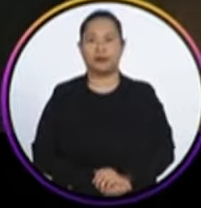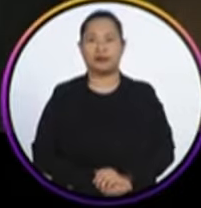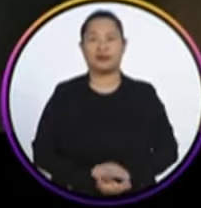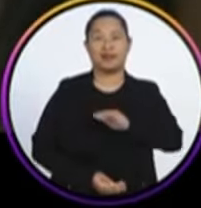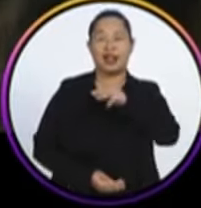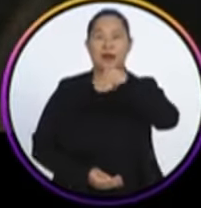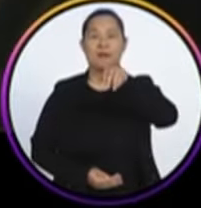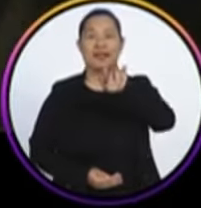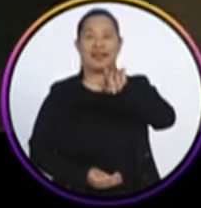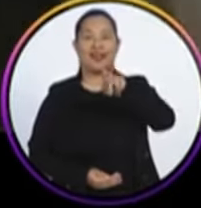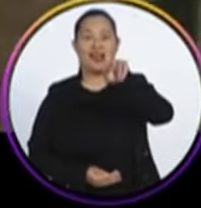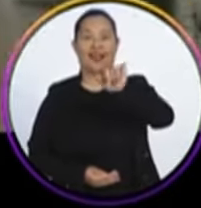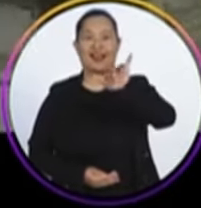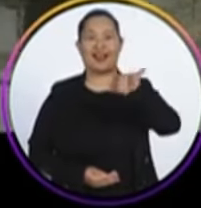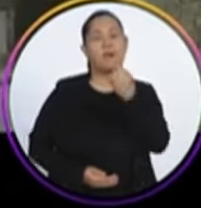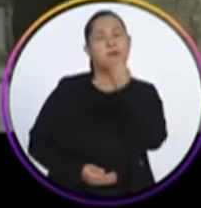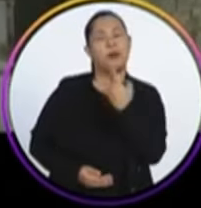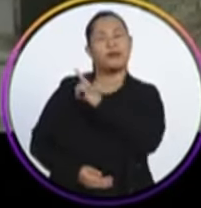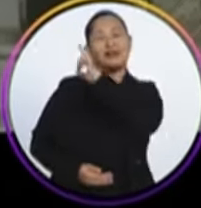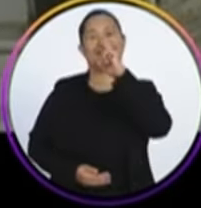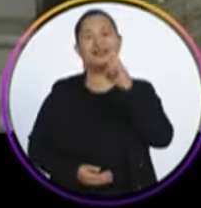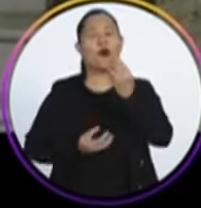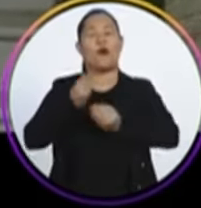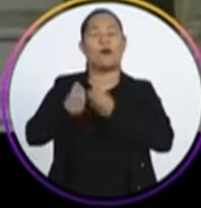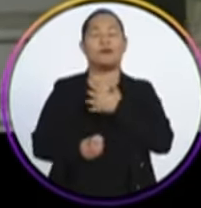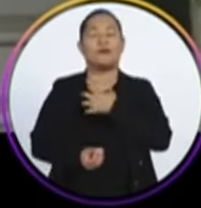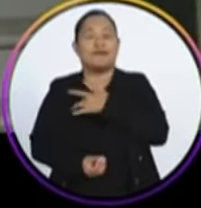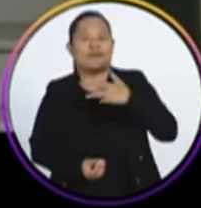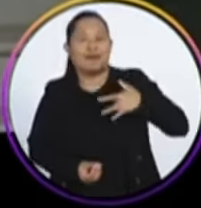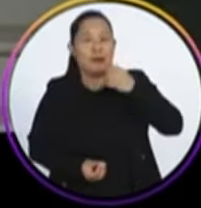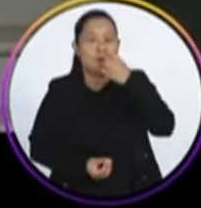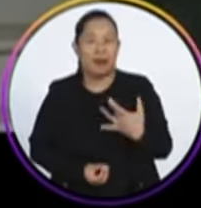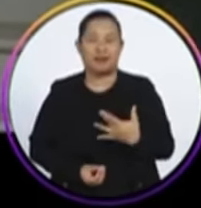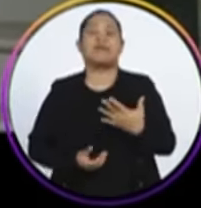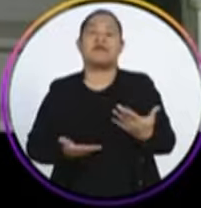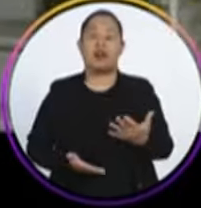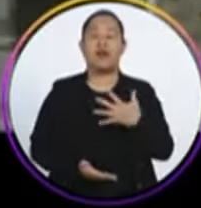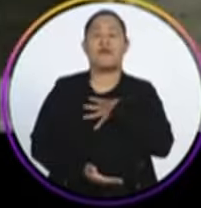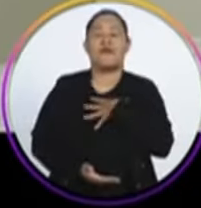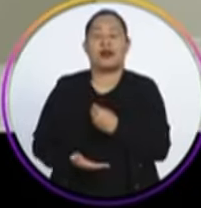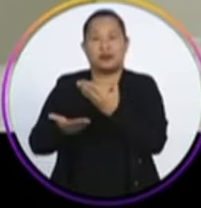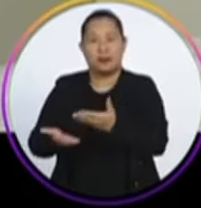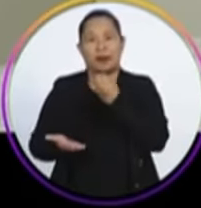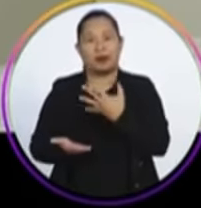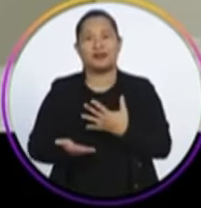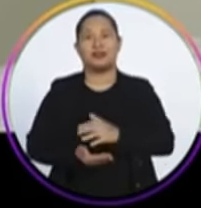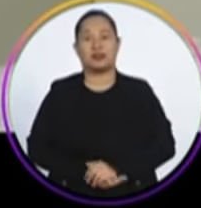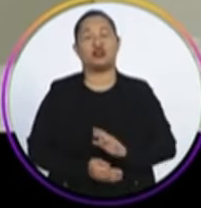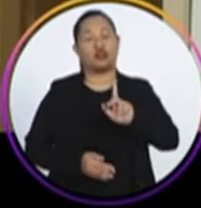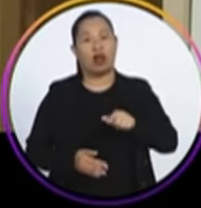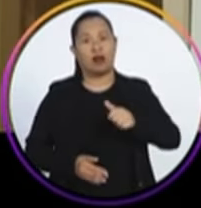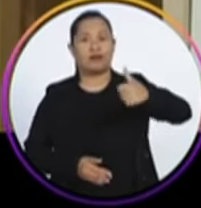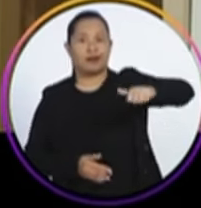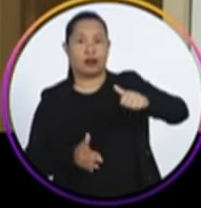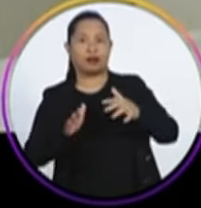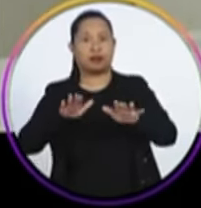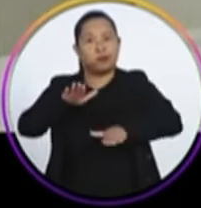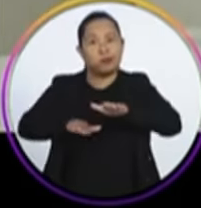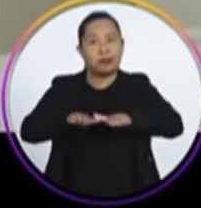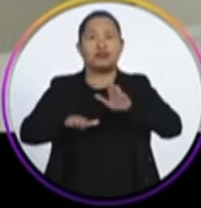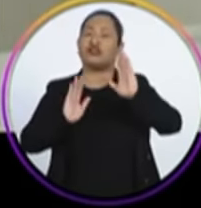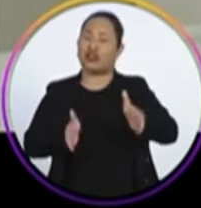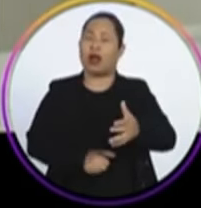Ei, Micaele. Bom dia. Bom dia, querida. Como é que você tá? Eu tô bem, você? E essa pequena? Tu voltaste pro teste do pezinho? Já fiz lá.